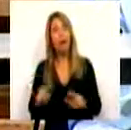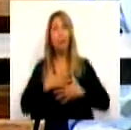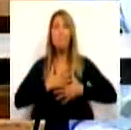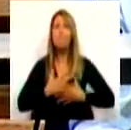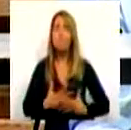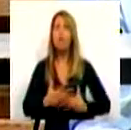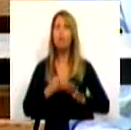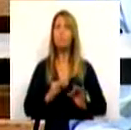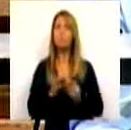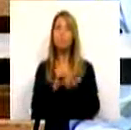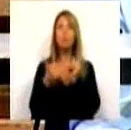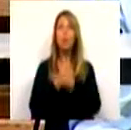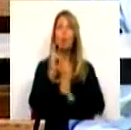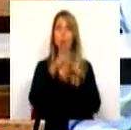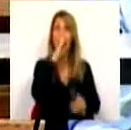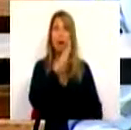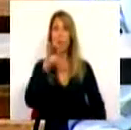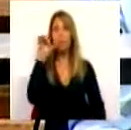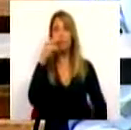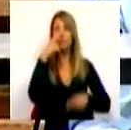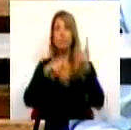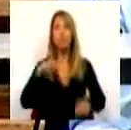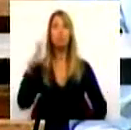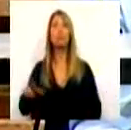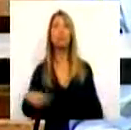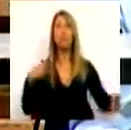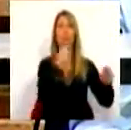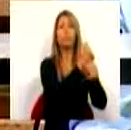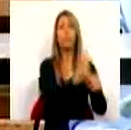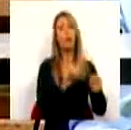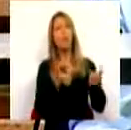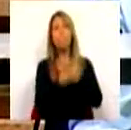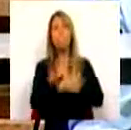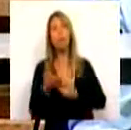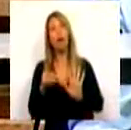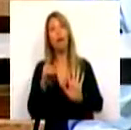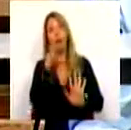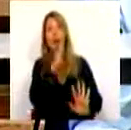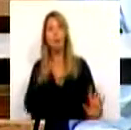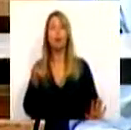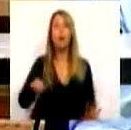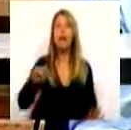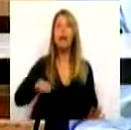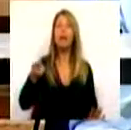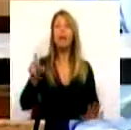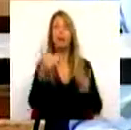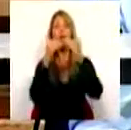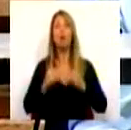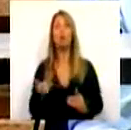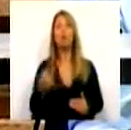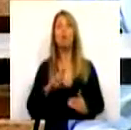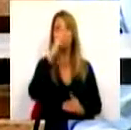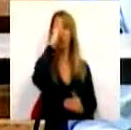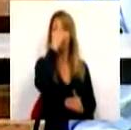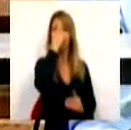transformar aquilo que é o hábito dos portugueses de comprar no hábito de arrendar, reduzindo aquele que é a taxa de esforço das famílias de um valor